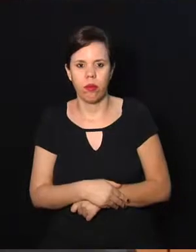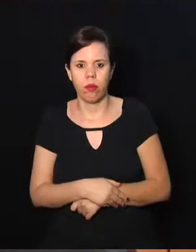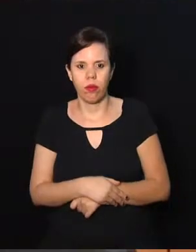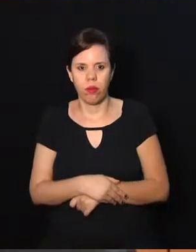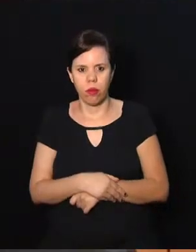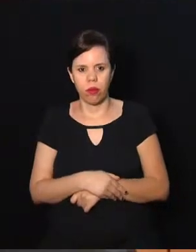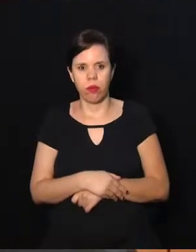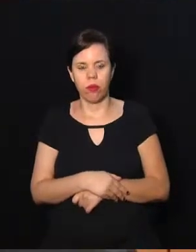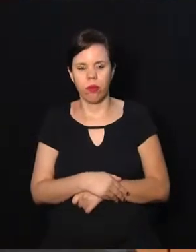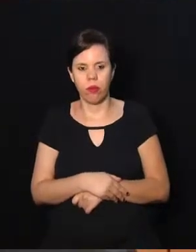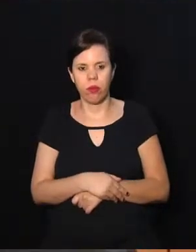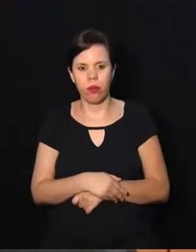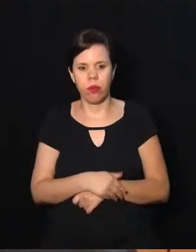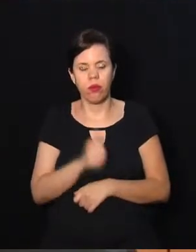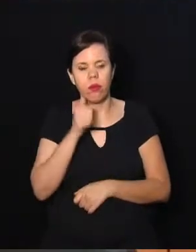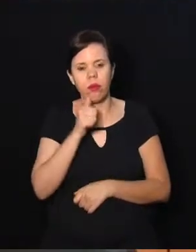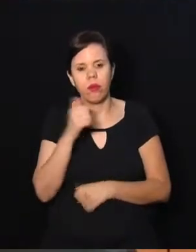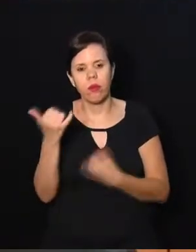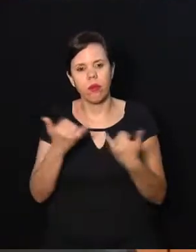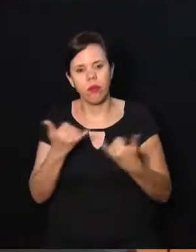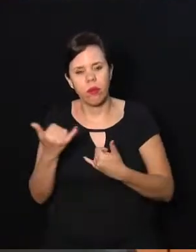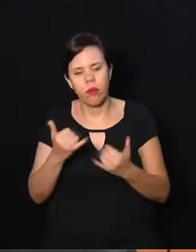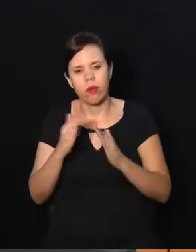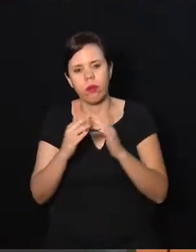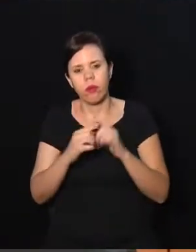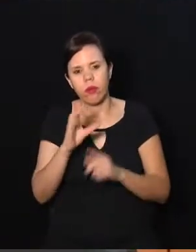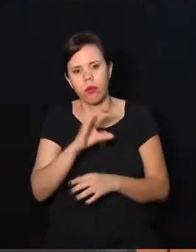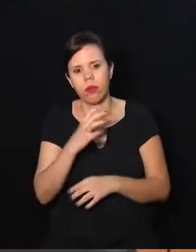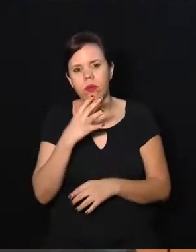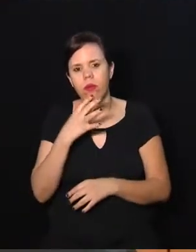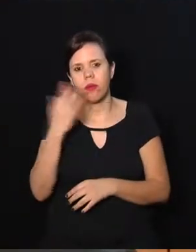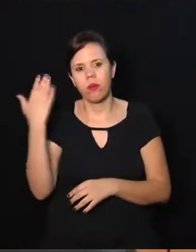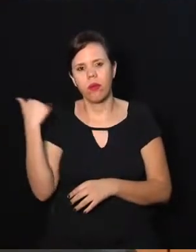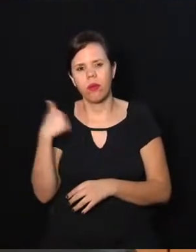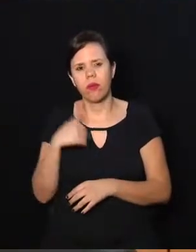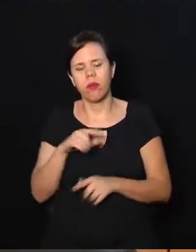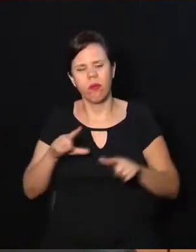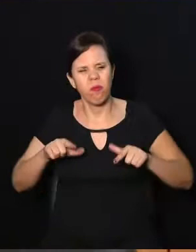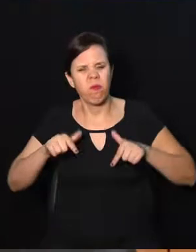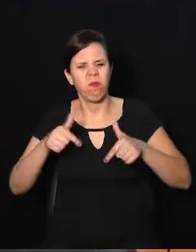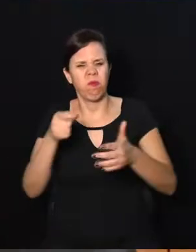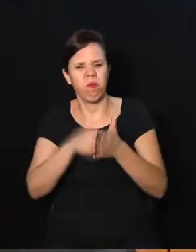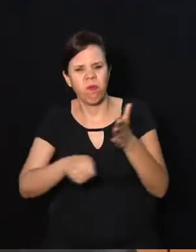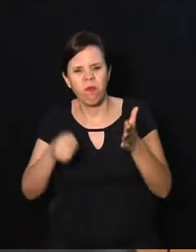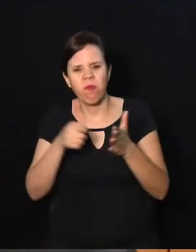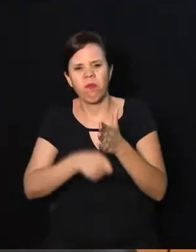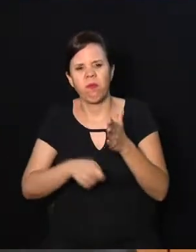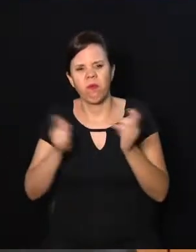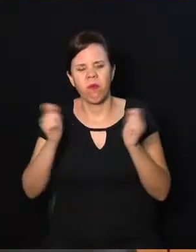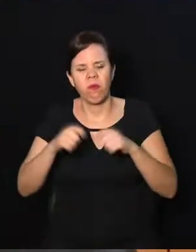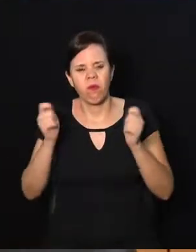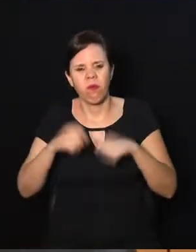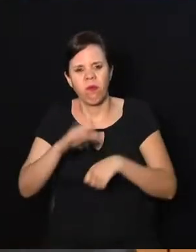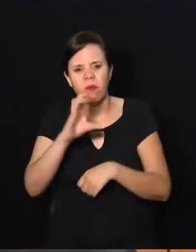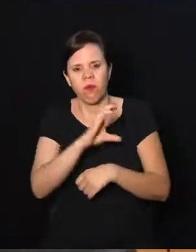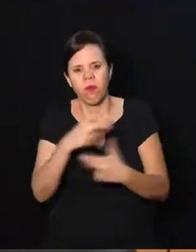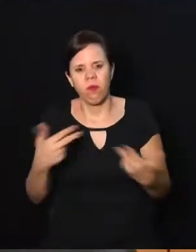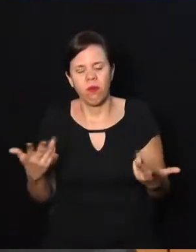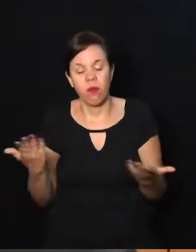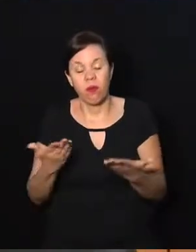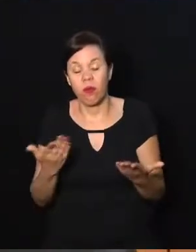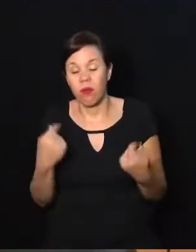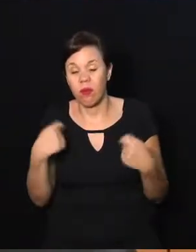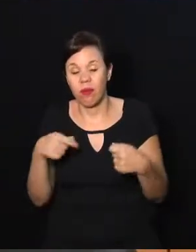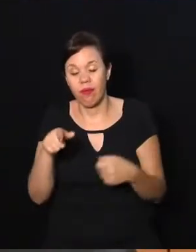E as paroquianas me diziam, mas padre, se o senhor tivesse conhecido ela, uma pessoa tão ativa, uma pessoa tão capaz, e agora ela